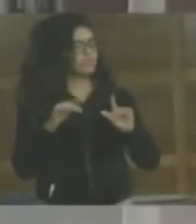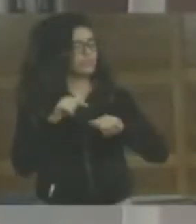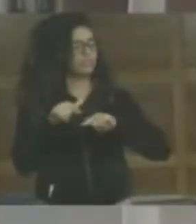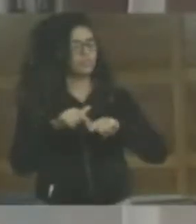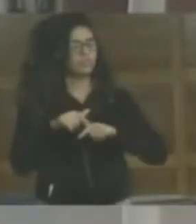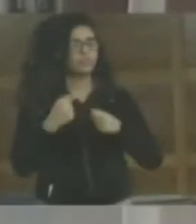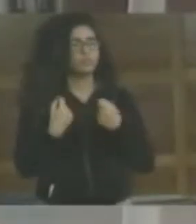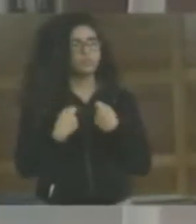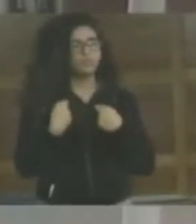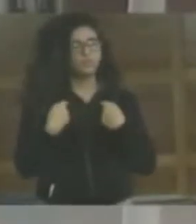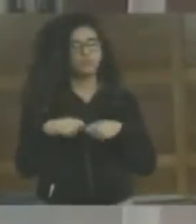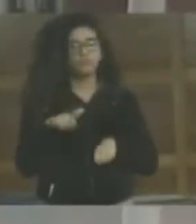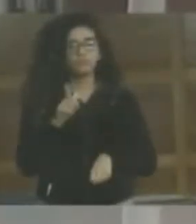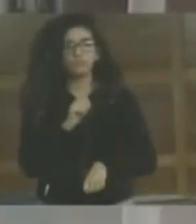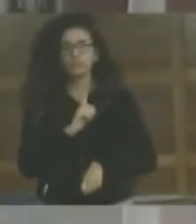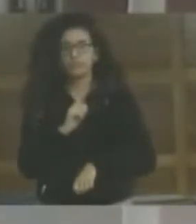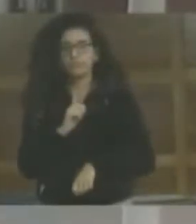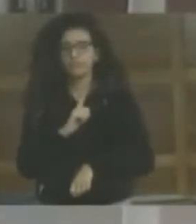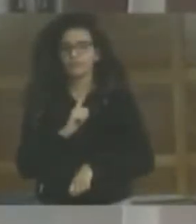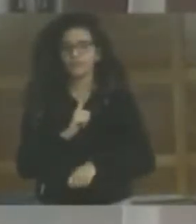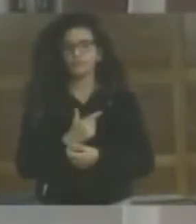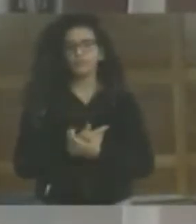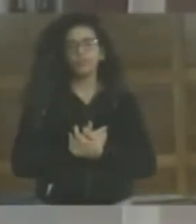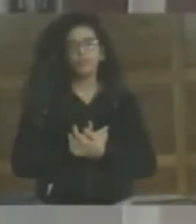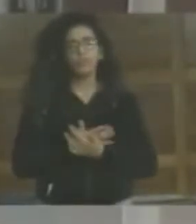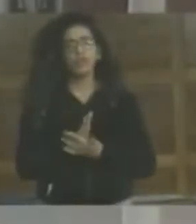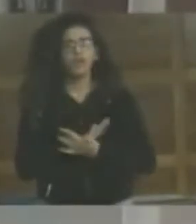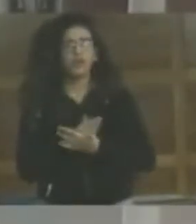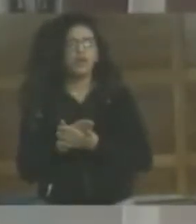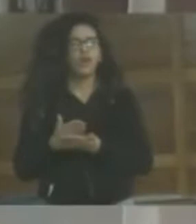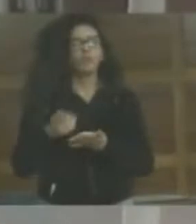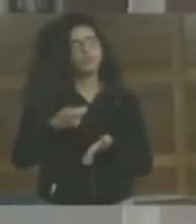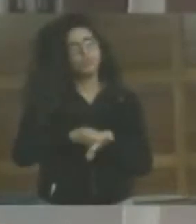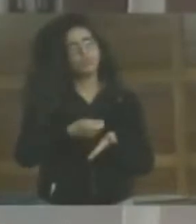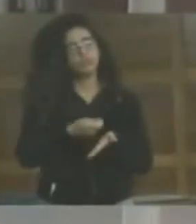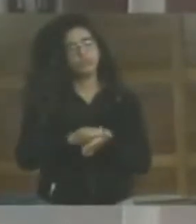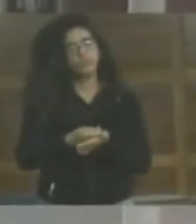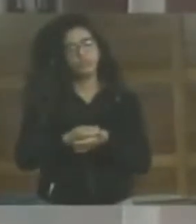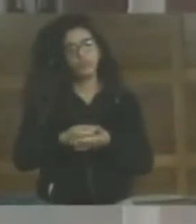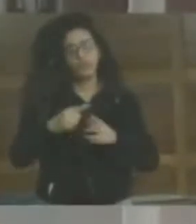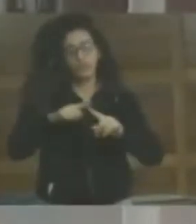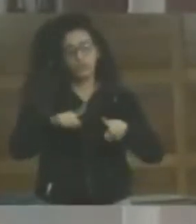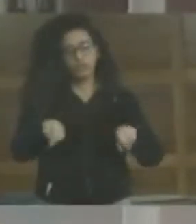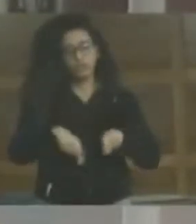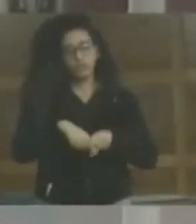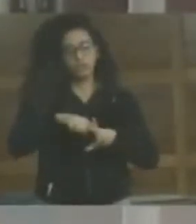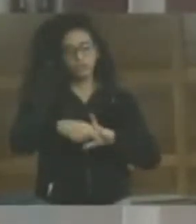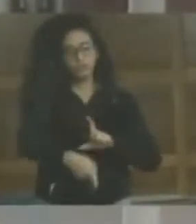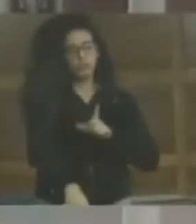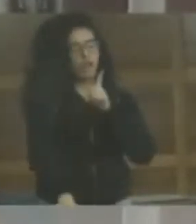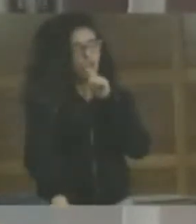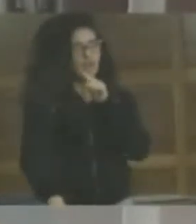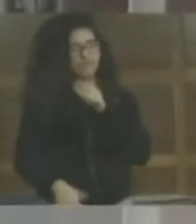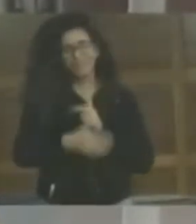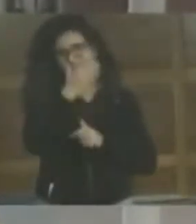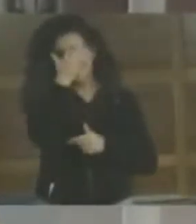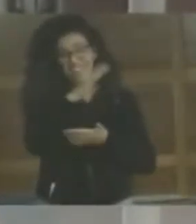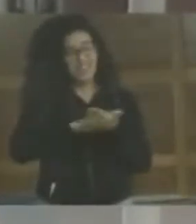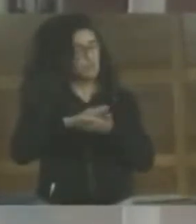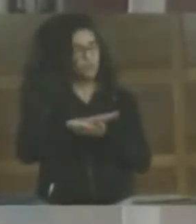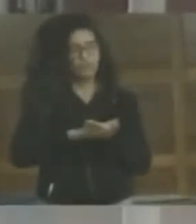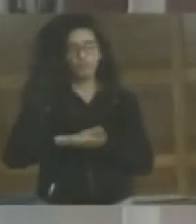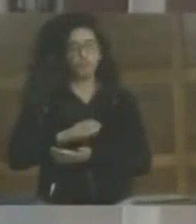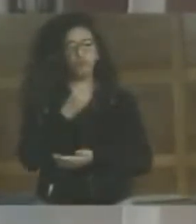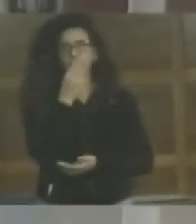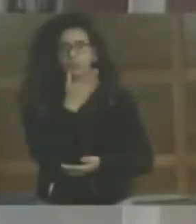ter se adequar às licenças, que era fazer os poços artesianos. Nenhum deles estão prestando, tá? Não estou dizendo que foi culpa